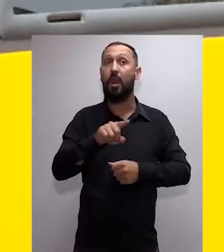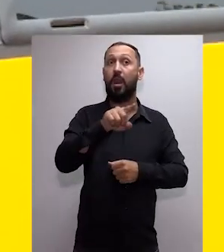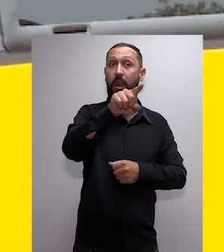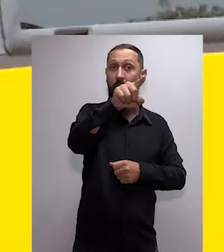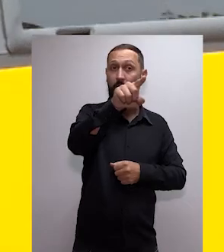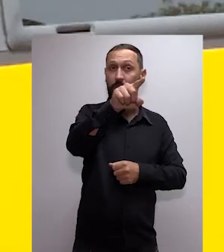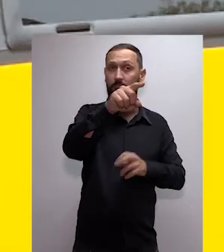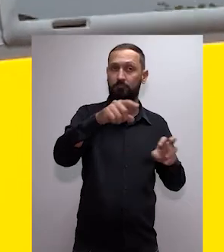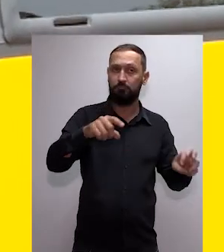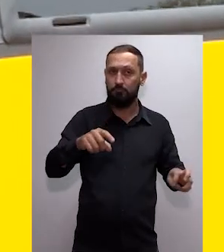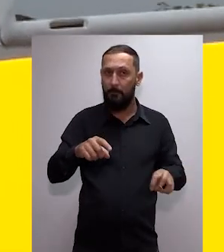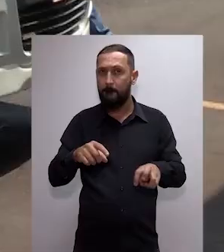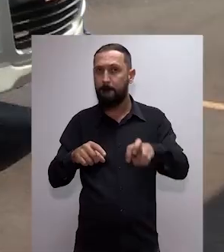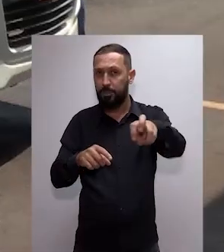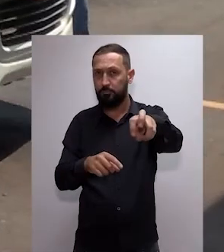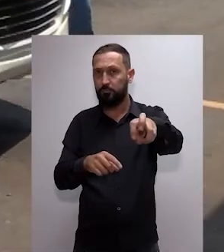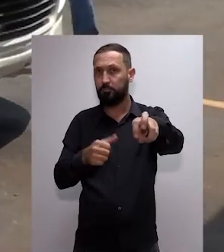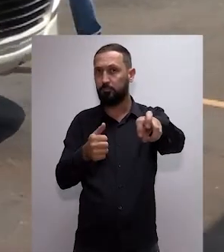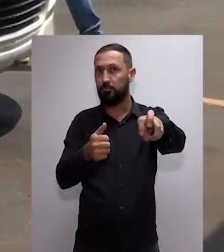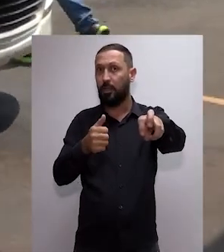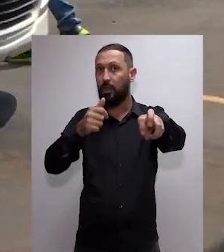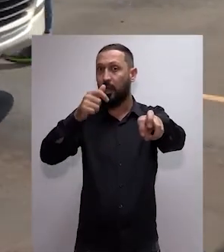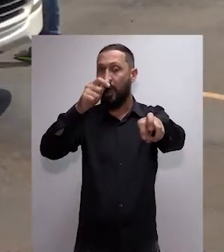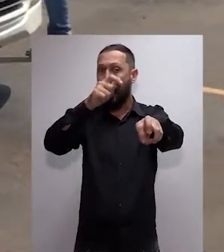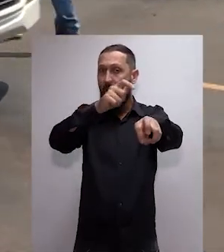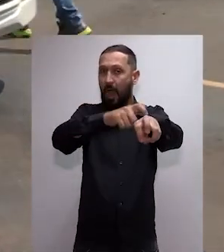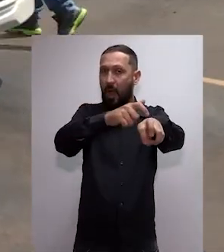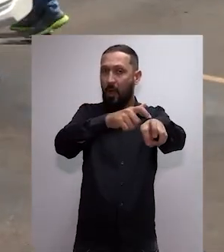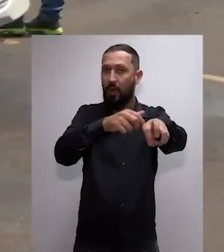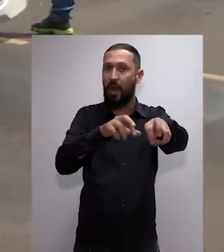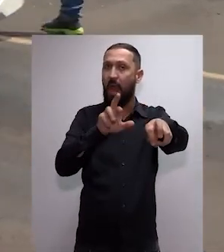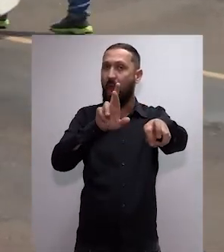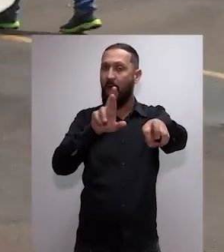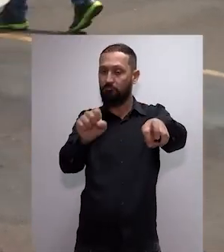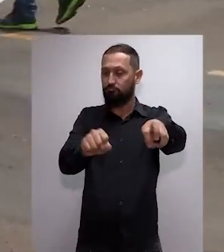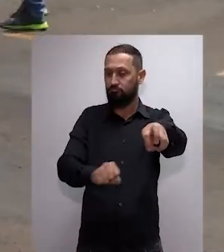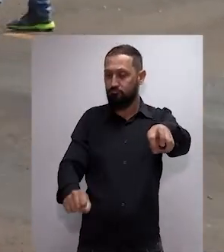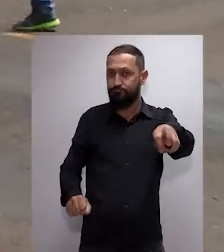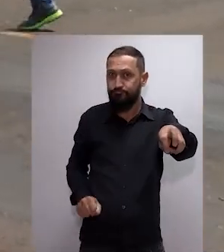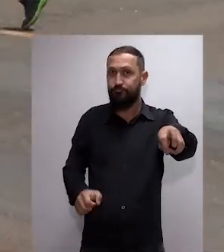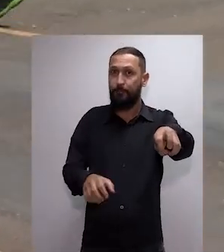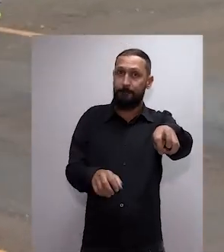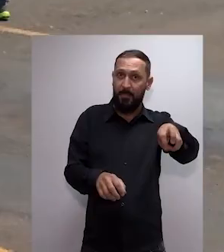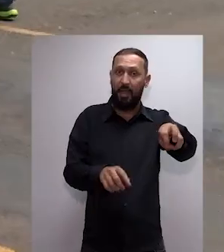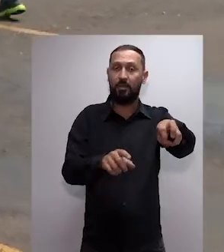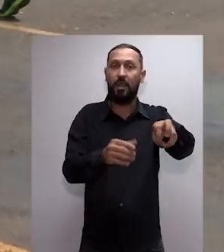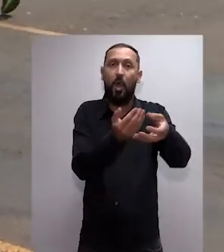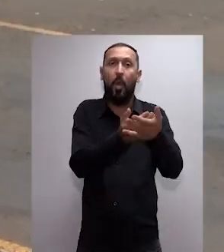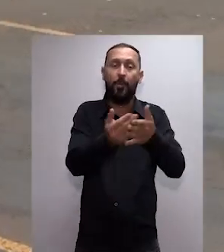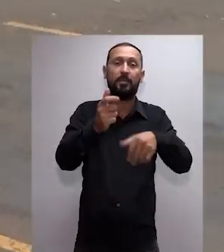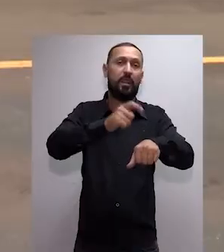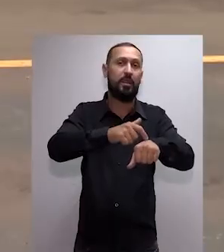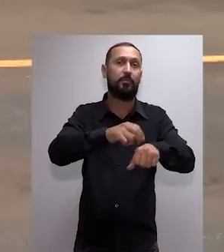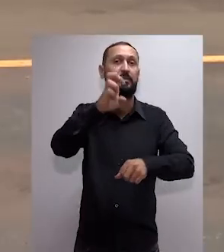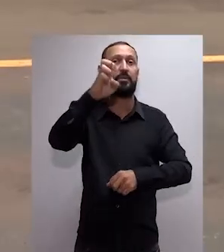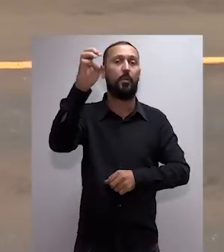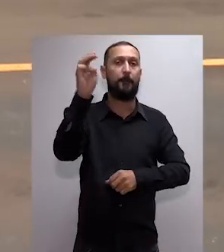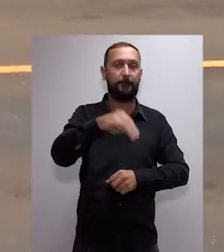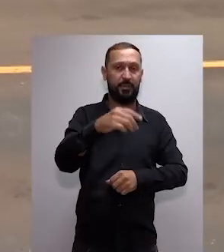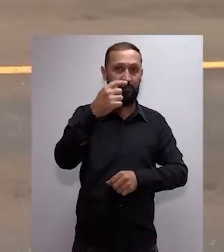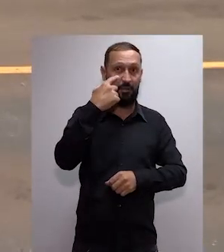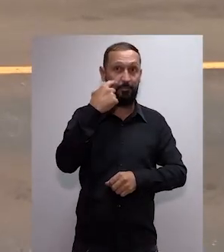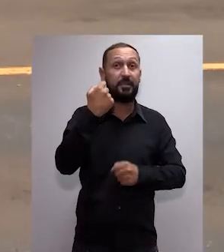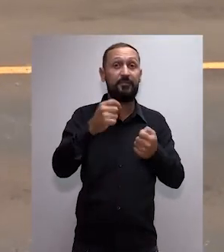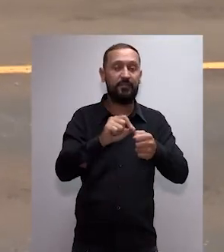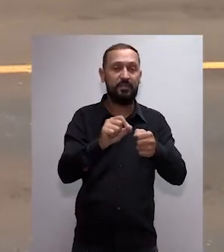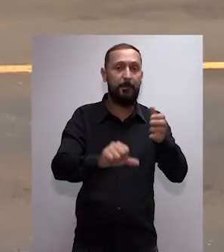que ele iniciar a ré, será cronometrado 5 minutos. Ele tem que fazer a prova de baliza, que é